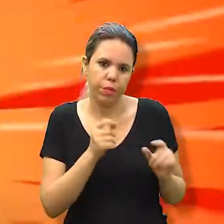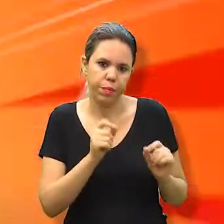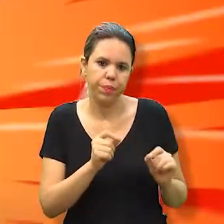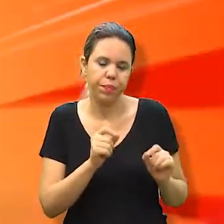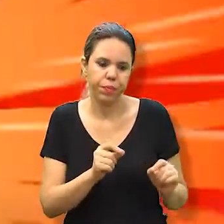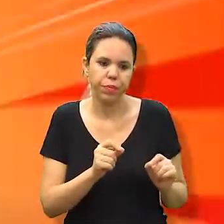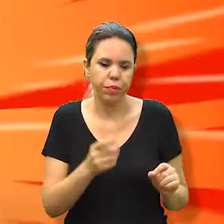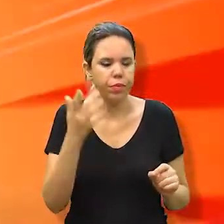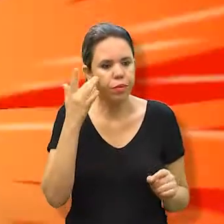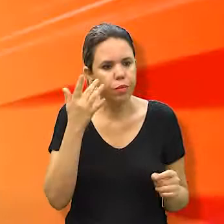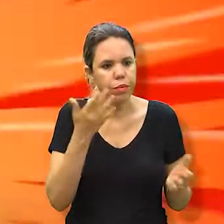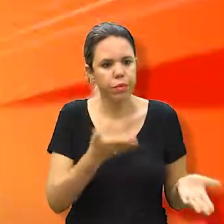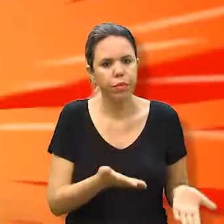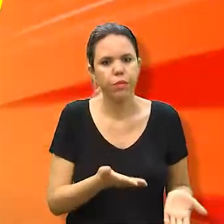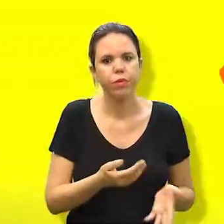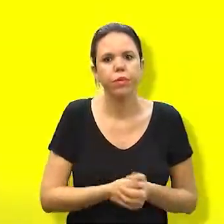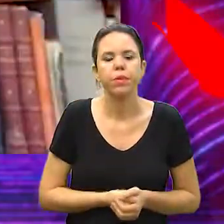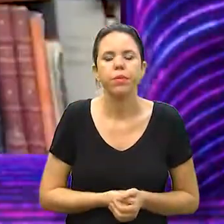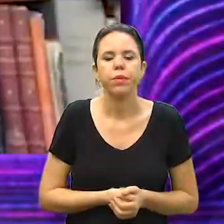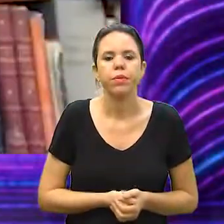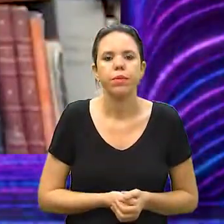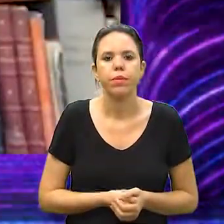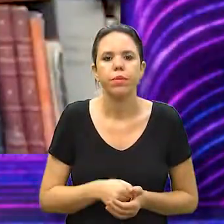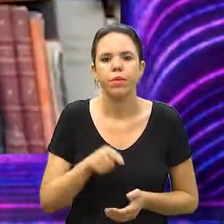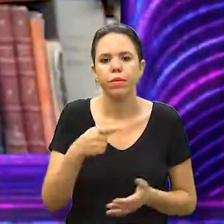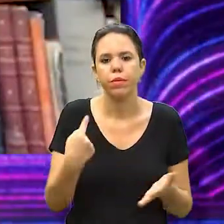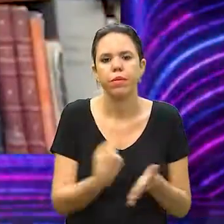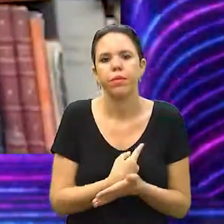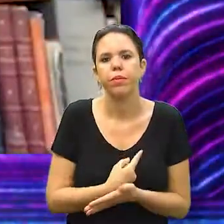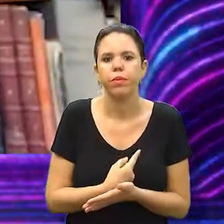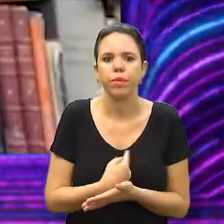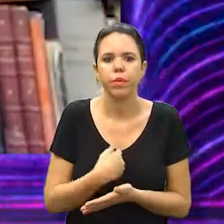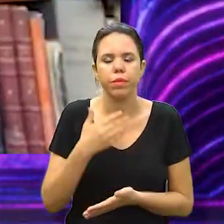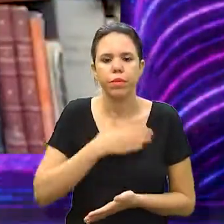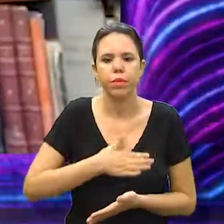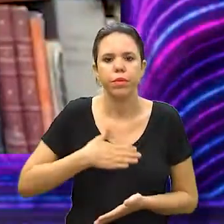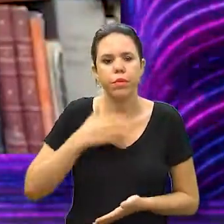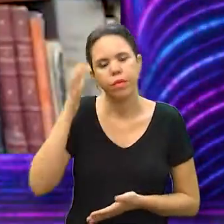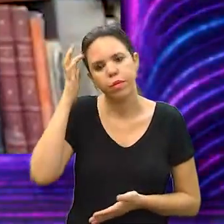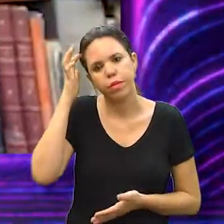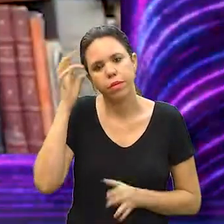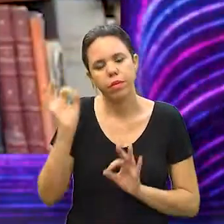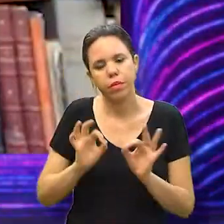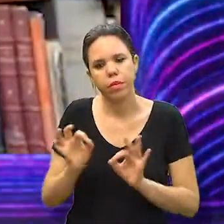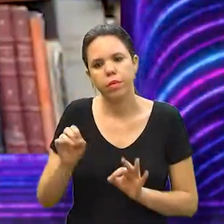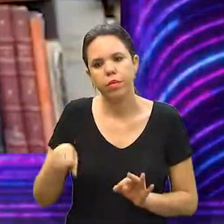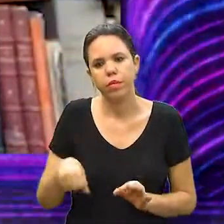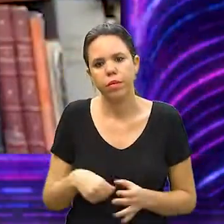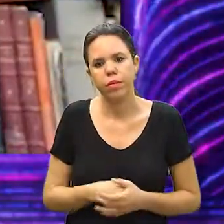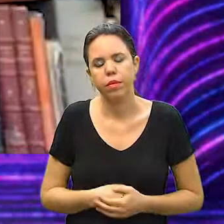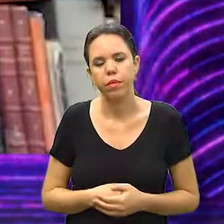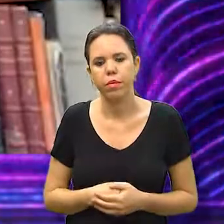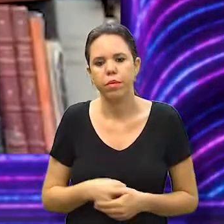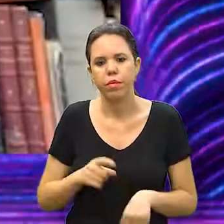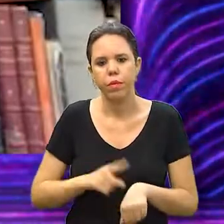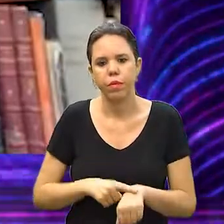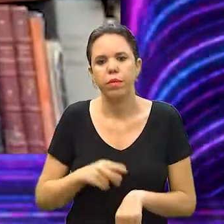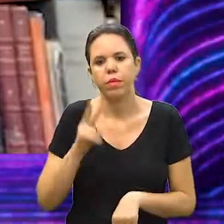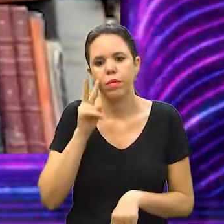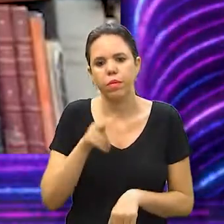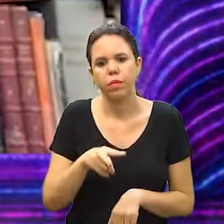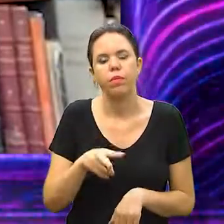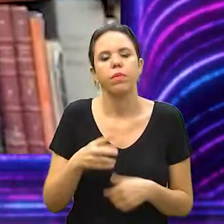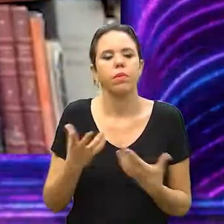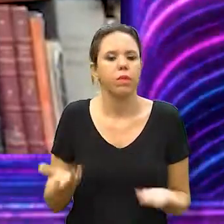ele... Eu acho que ele... Agora, se você me pergunta se eu fiquei satisfeito com a produção, sim, mas toda hora que eu olho, eu